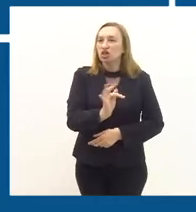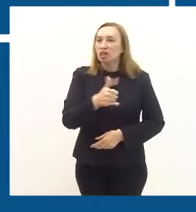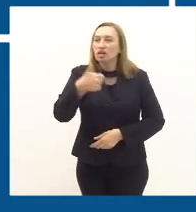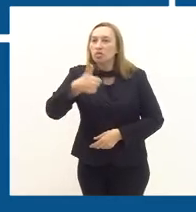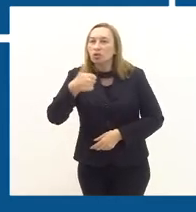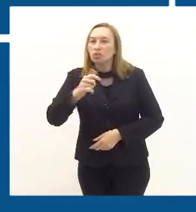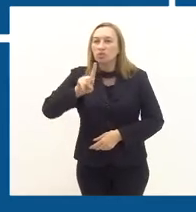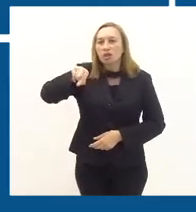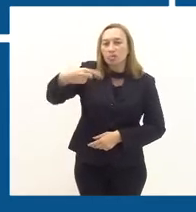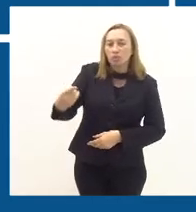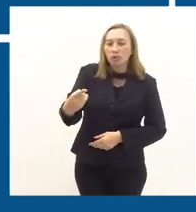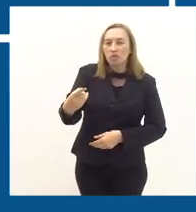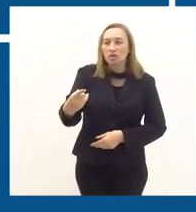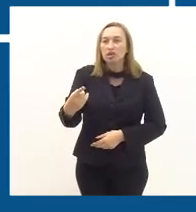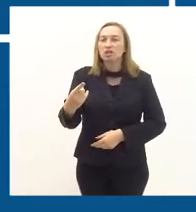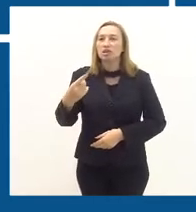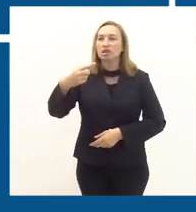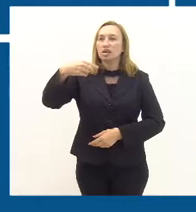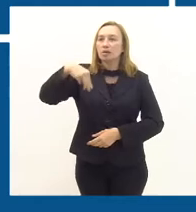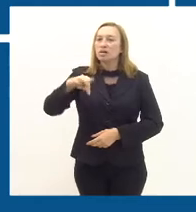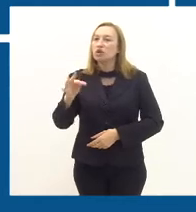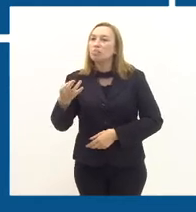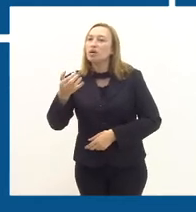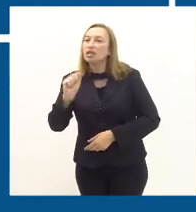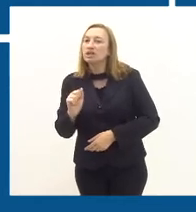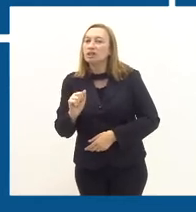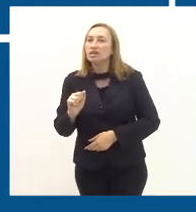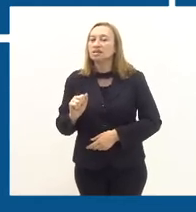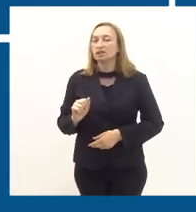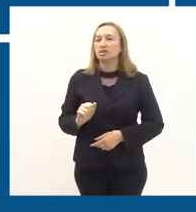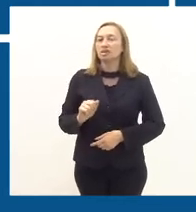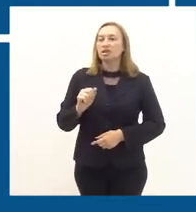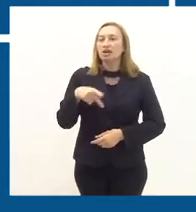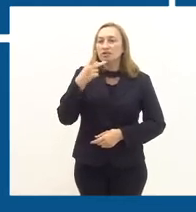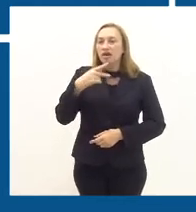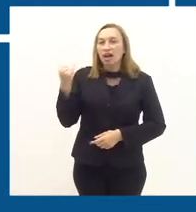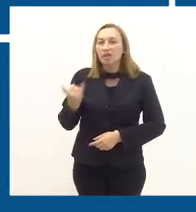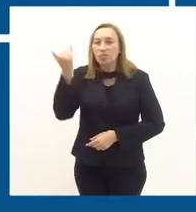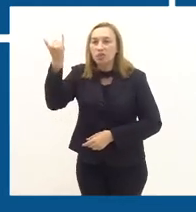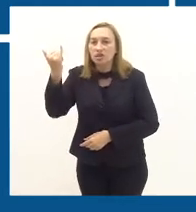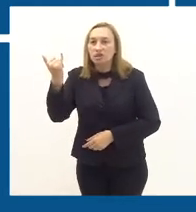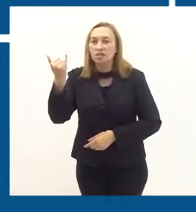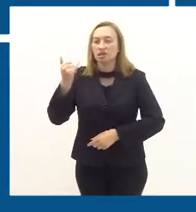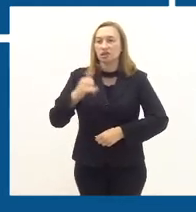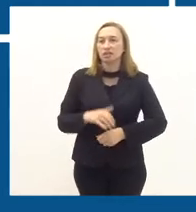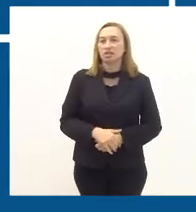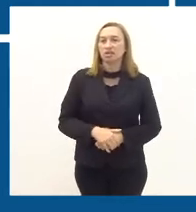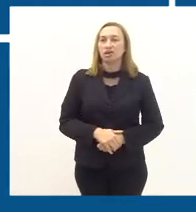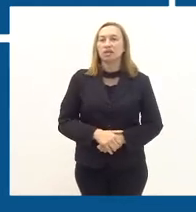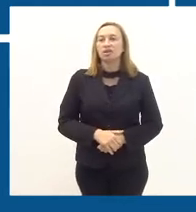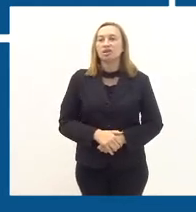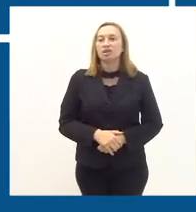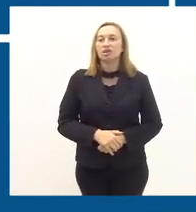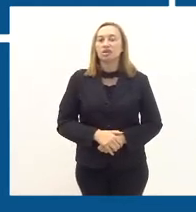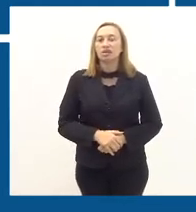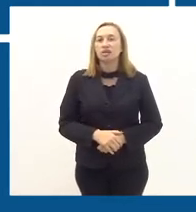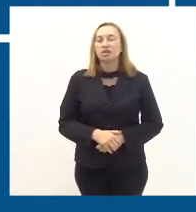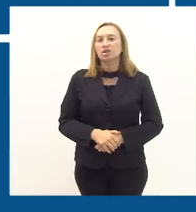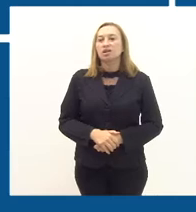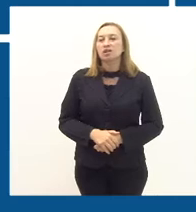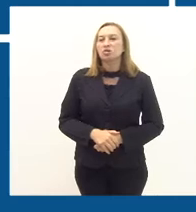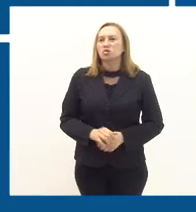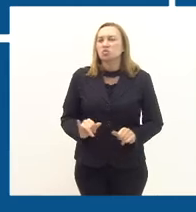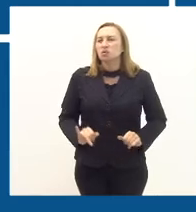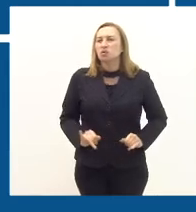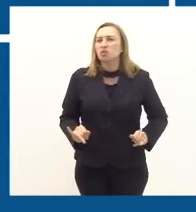depois Metropolitana Leste. E ali eu quero fazer um recorte aqui muito importante, Mink e Cláudio. A gente sofreu há mais ou menos